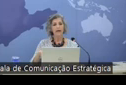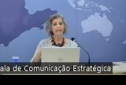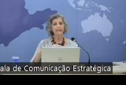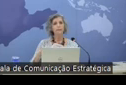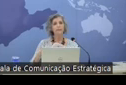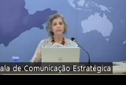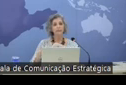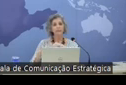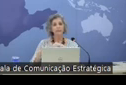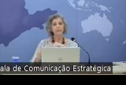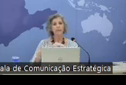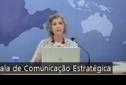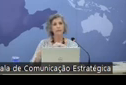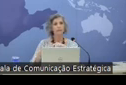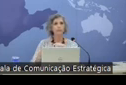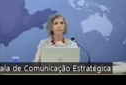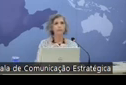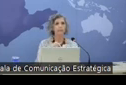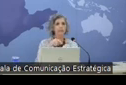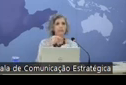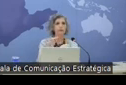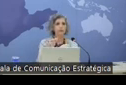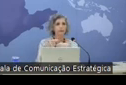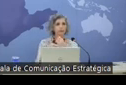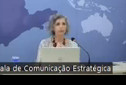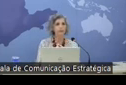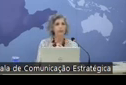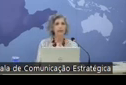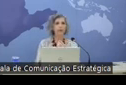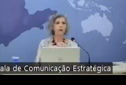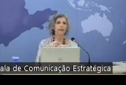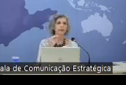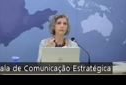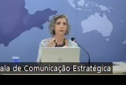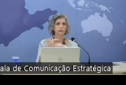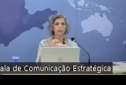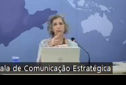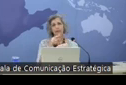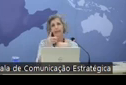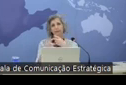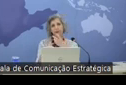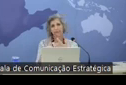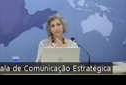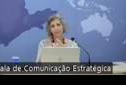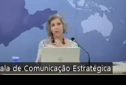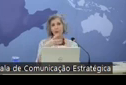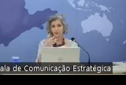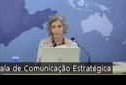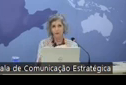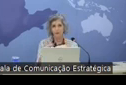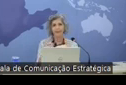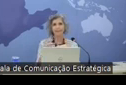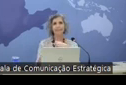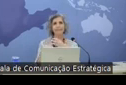ou a data do desfecho gestacional tipo assim nasceu vivo nasceu o bebê ou é nós bom aí não vai dar para